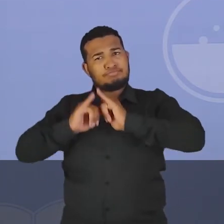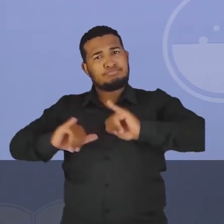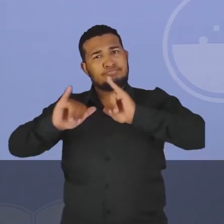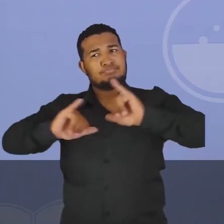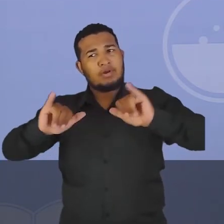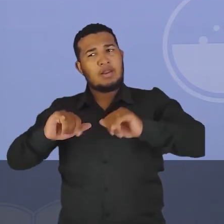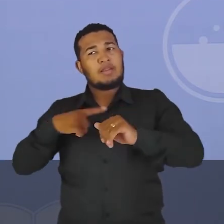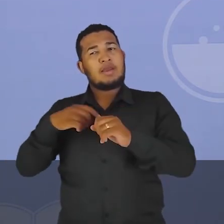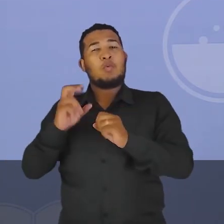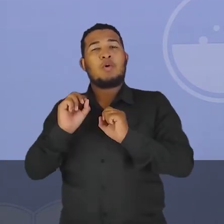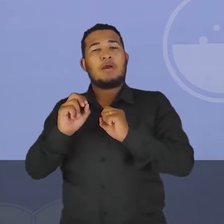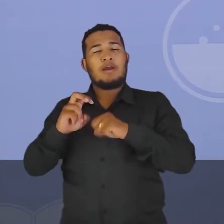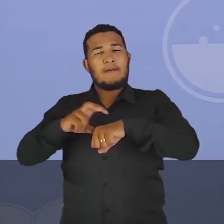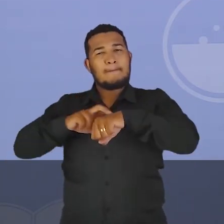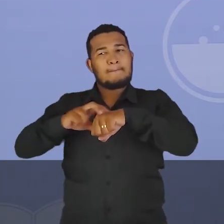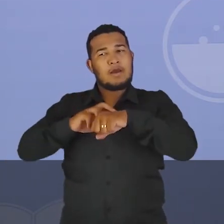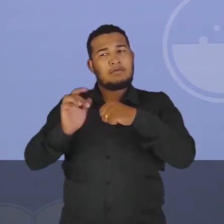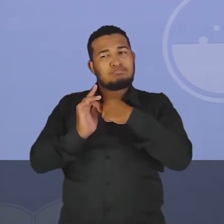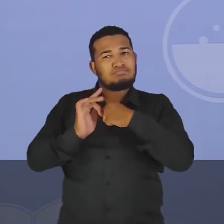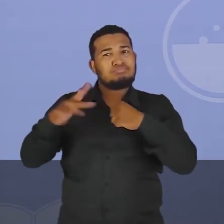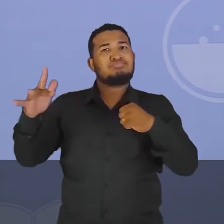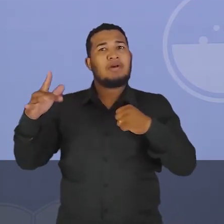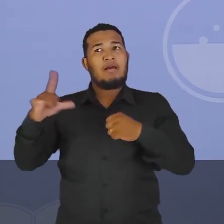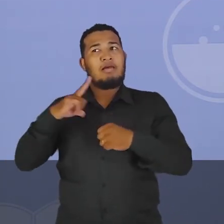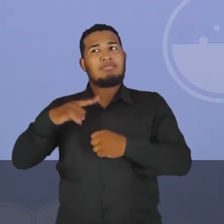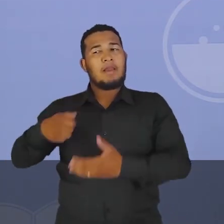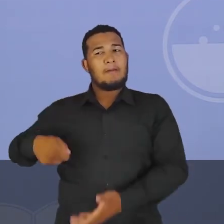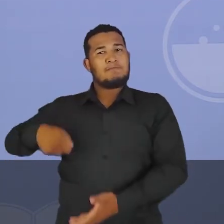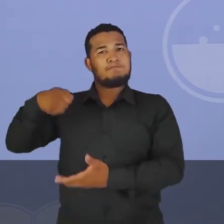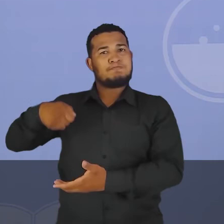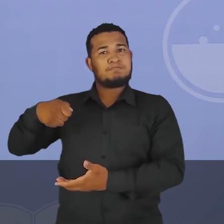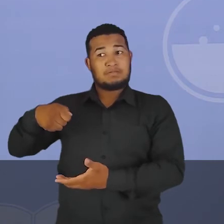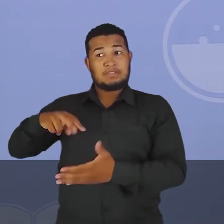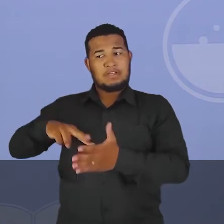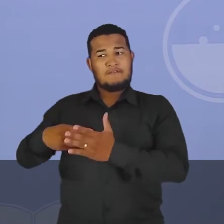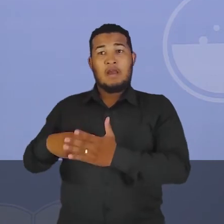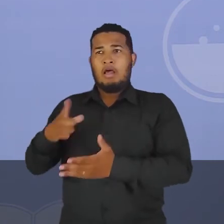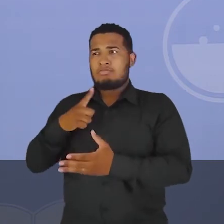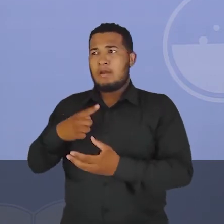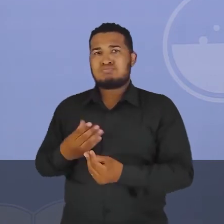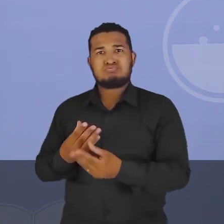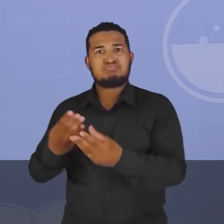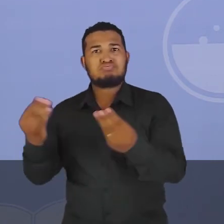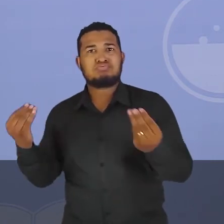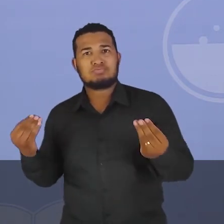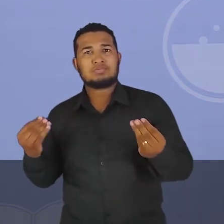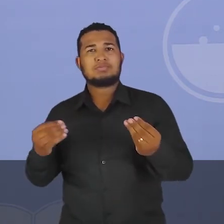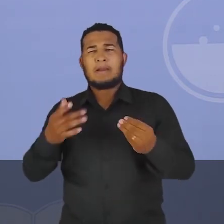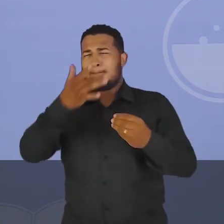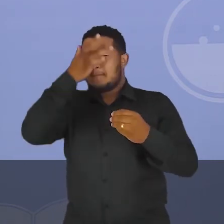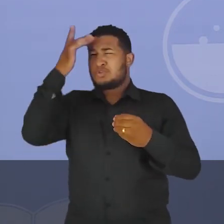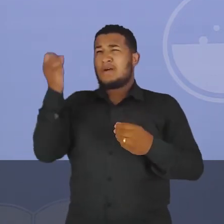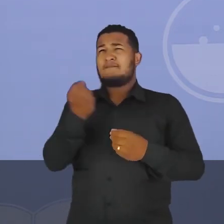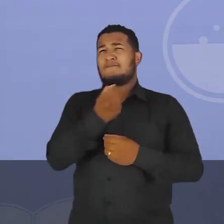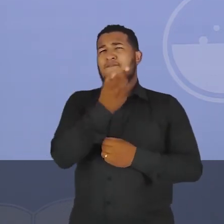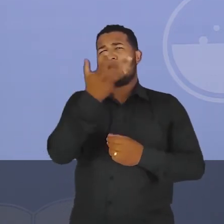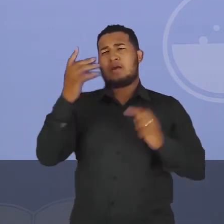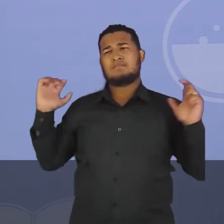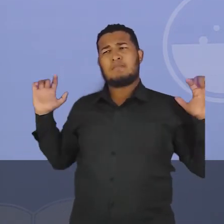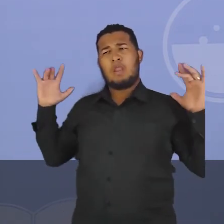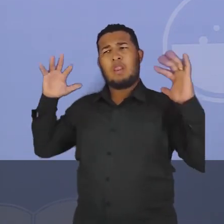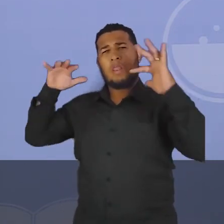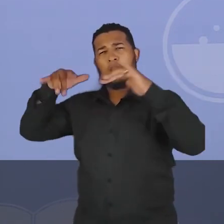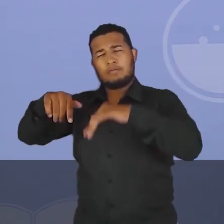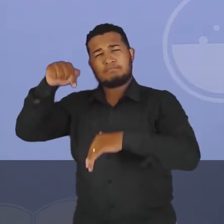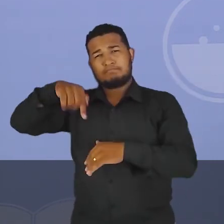gente, vocês imaginam, você traz uma amostra de esmeraldas, as pessoas já acham que tem reservas de esmeraldas e surgem muitos caçadores no Espírito